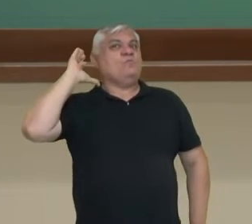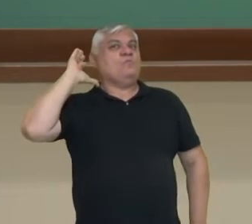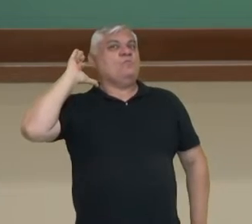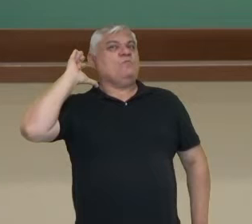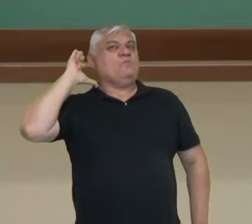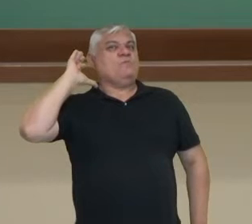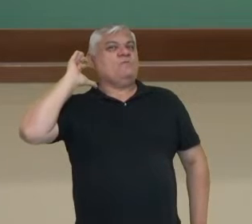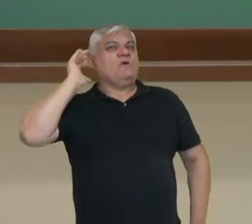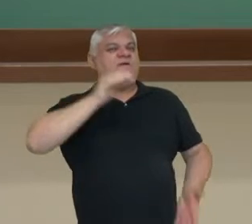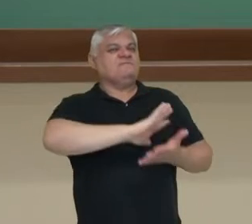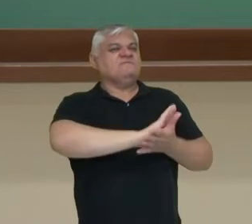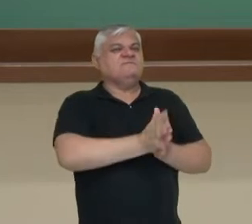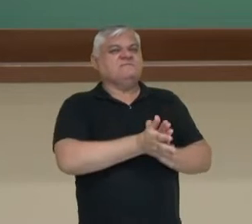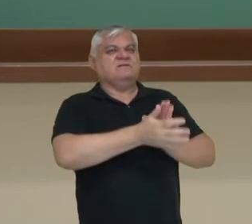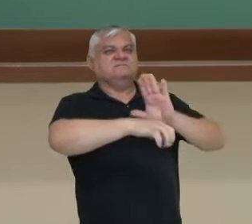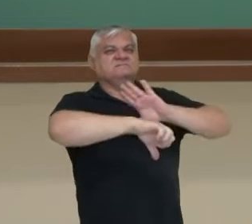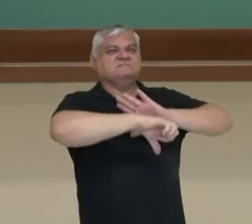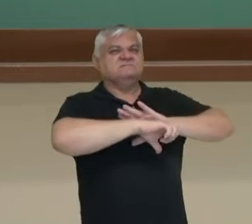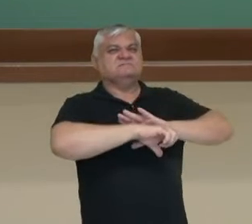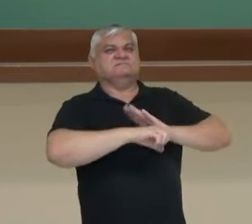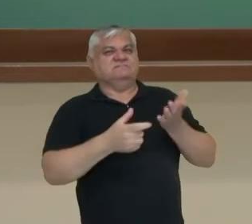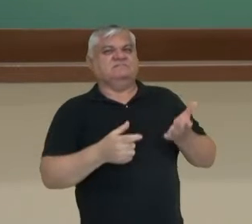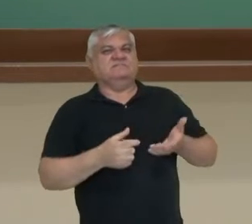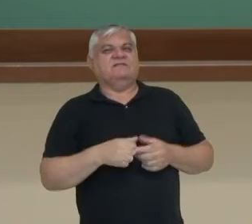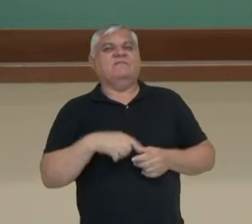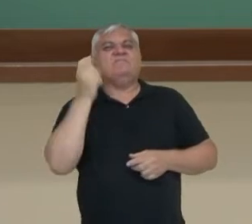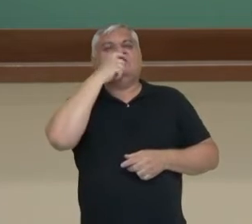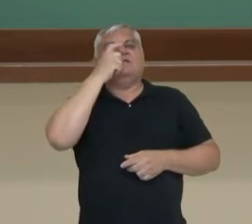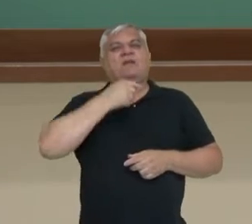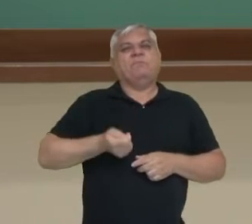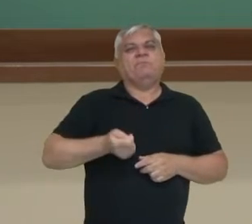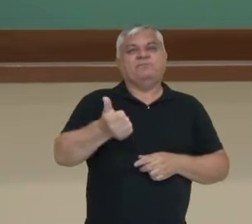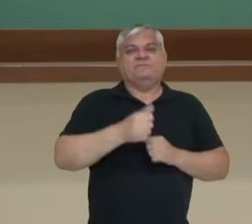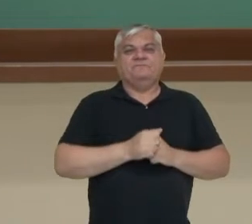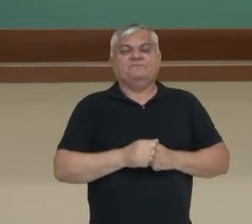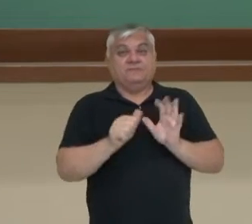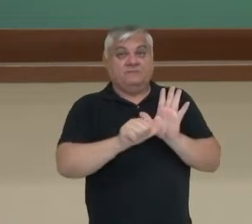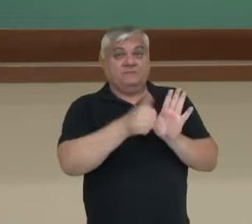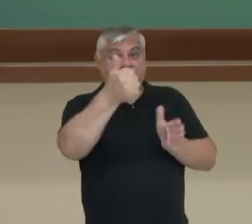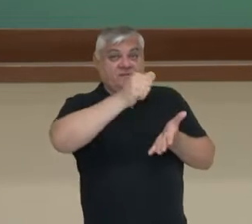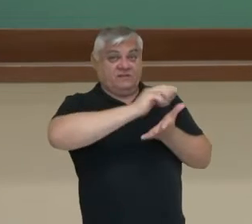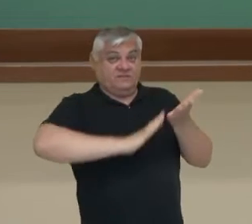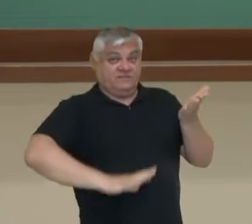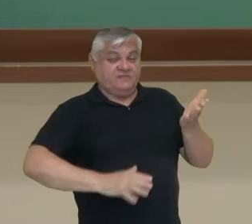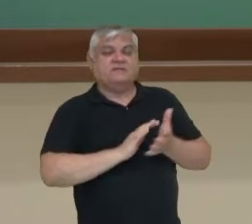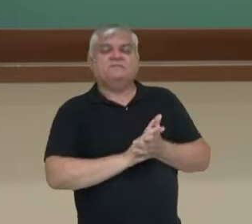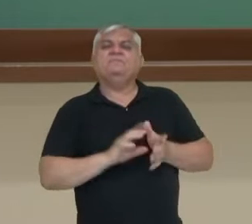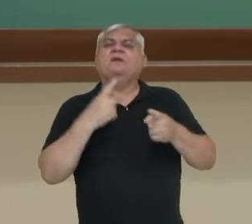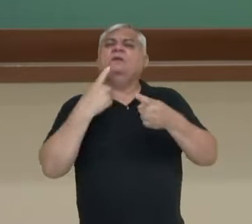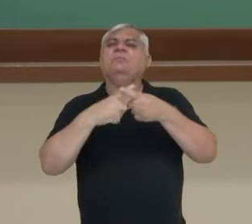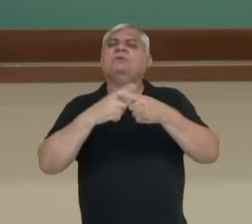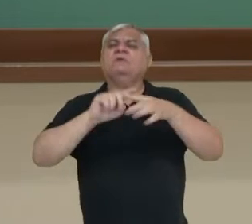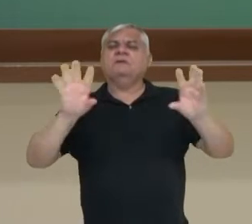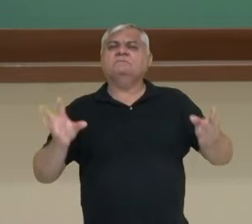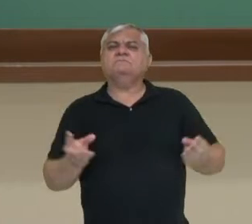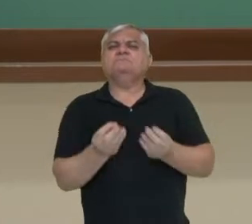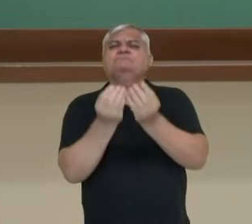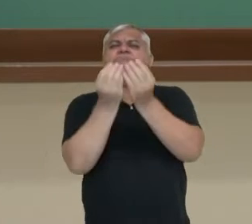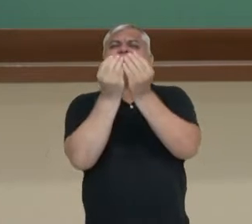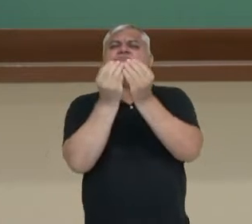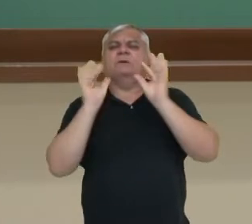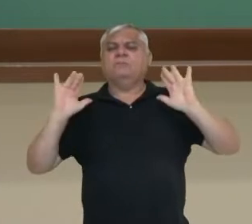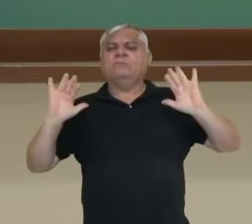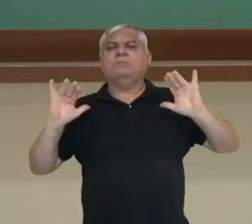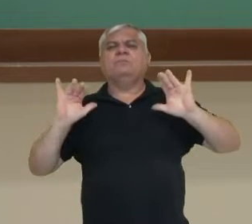dando notícias falsas sobre eles. Mas eu venho aqui para a nossa atividade e pergunto, por que esse ato religioso reuniu tantas